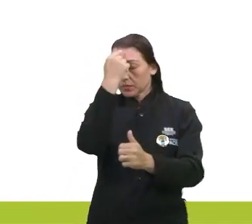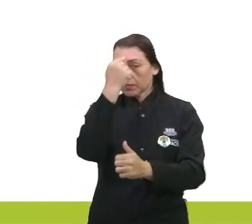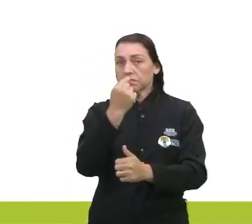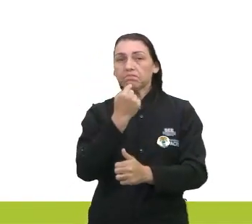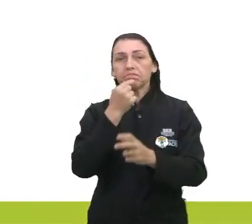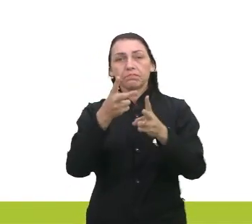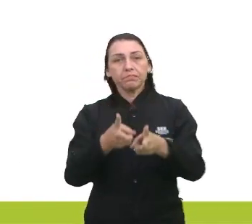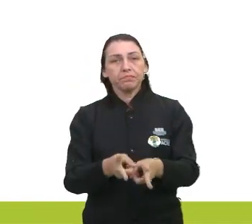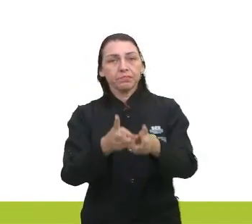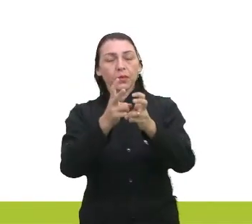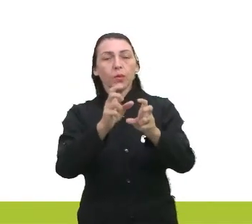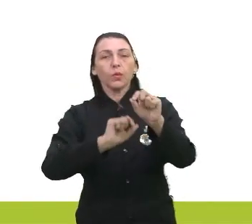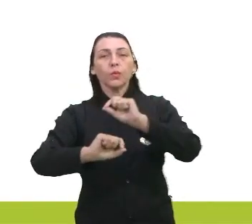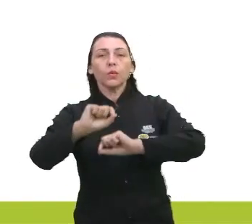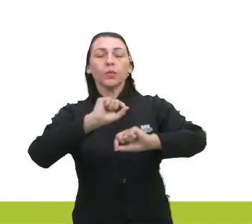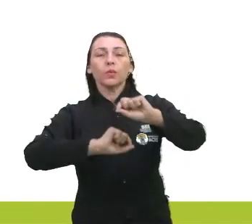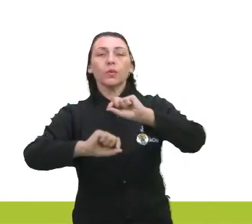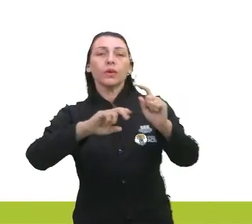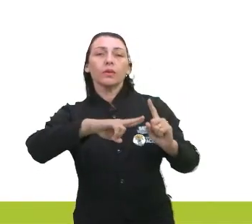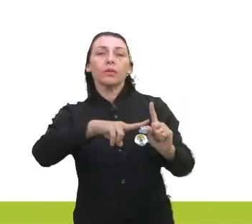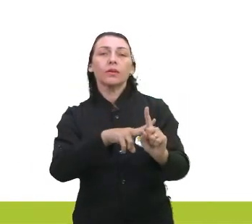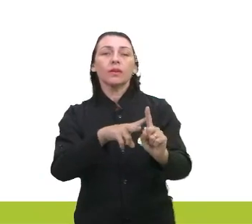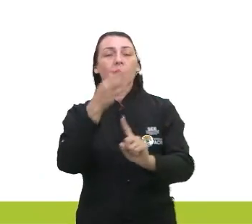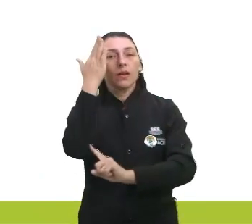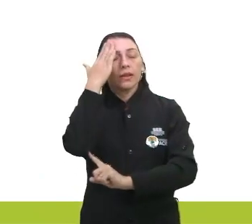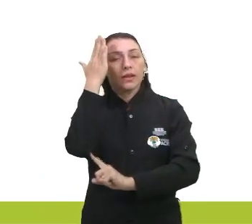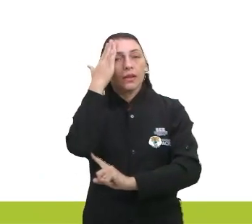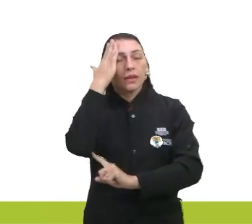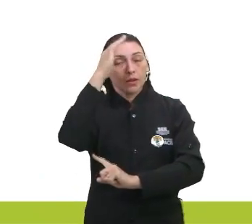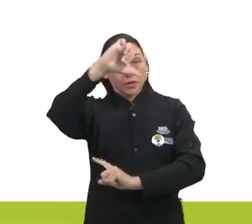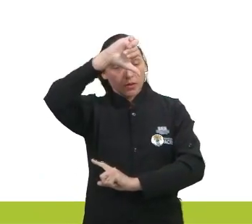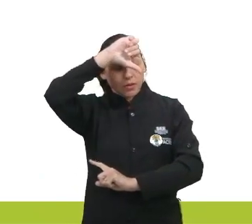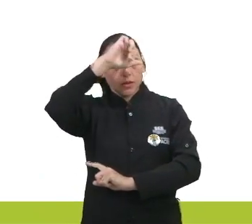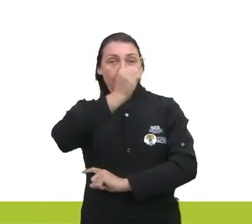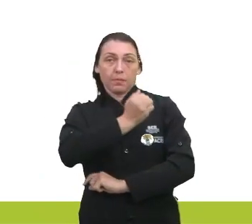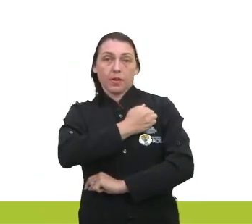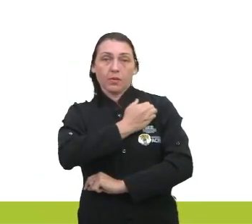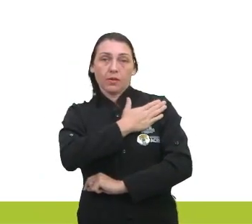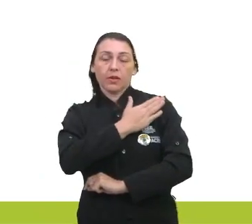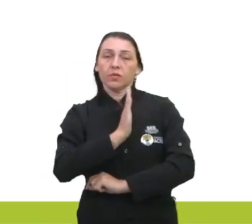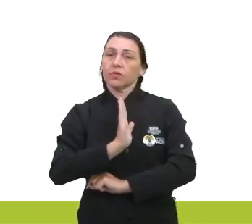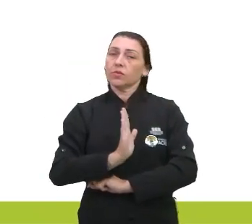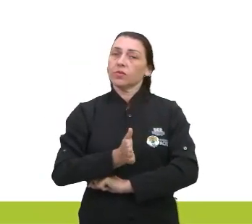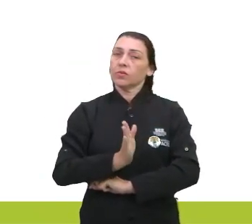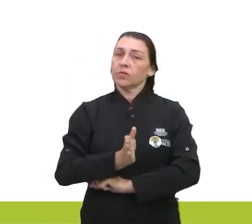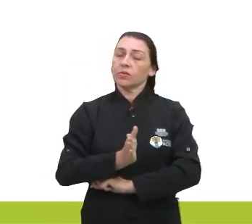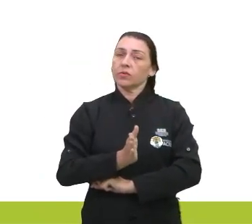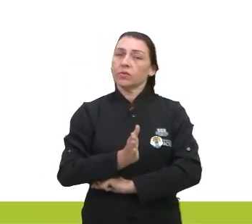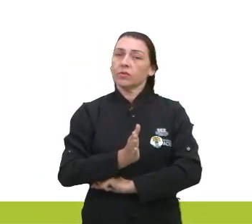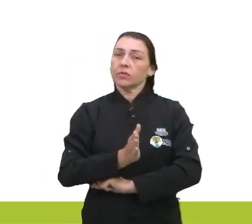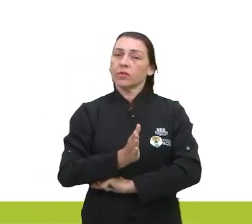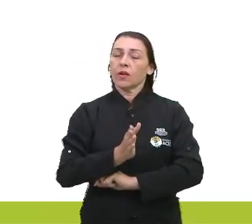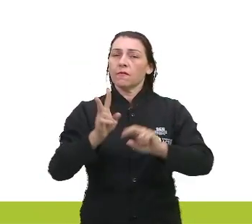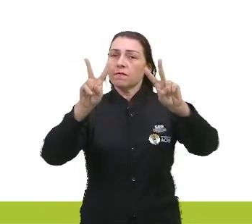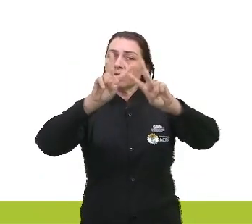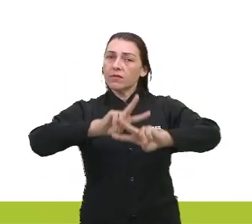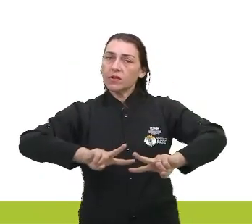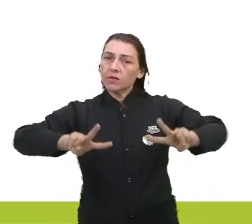observa aí o que seria nessa perspectiva da compreensão de estereótipos e preconceitos de uma forma